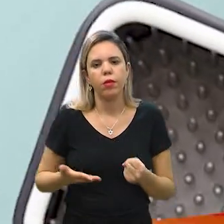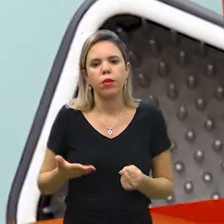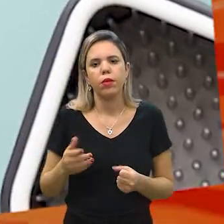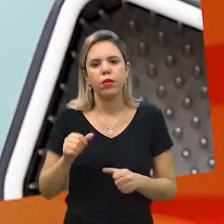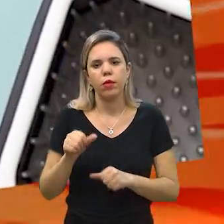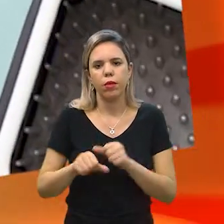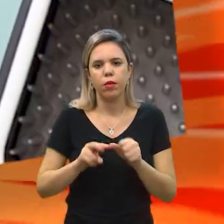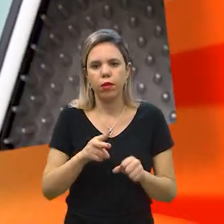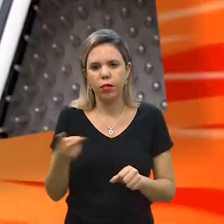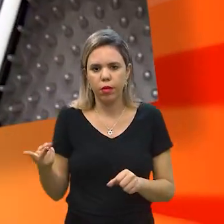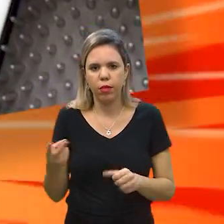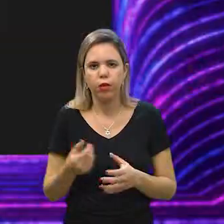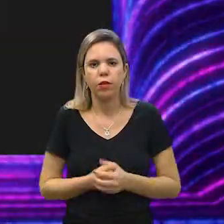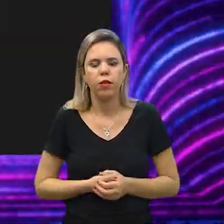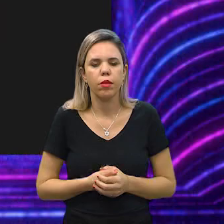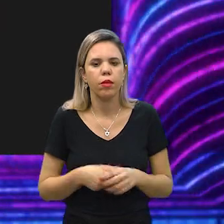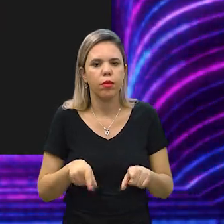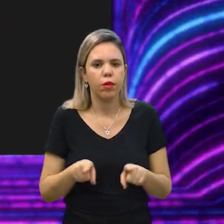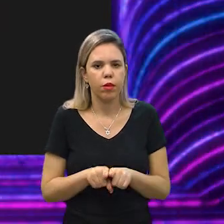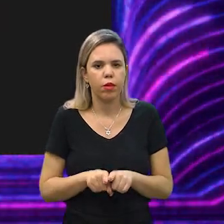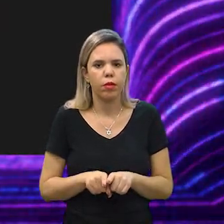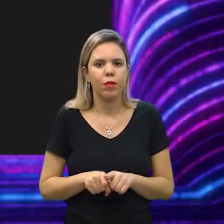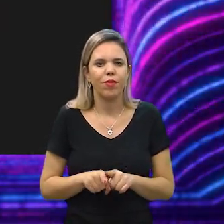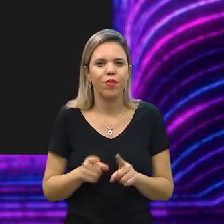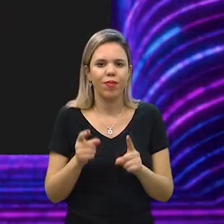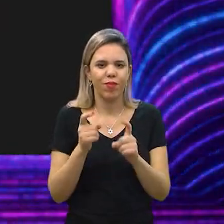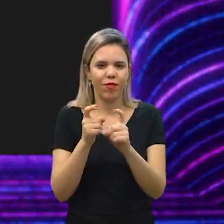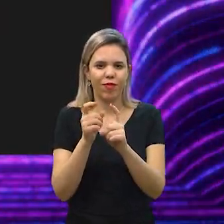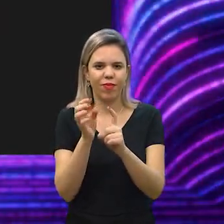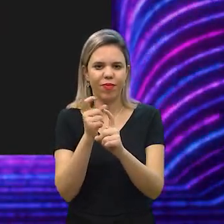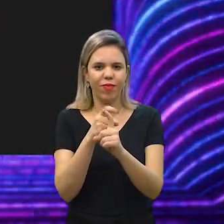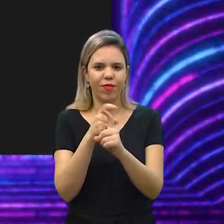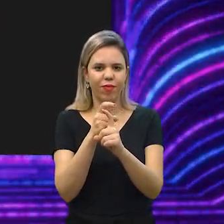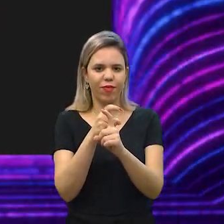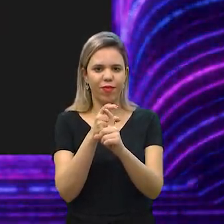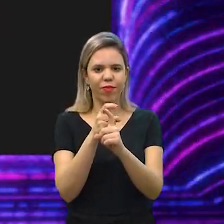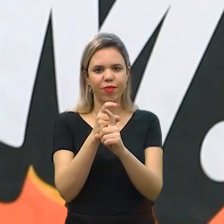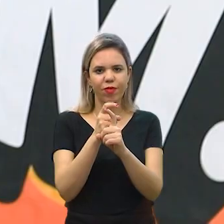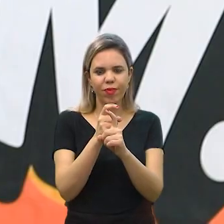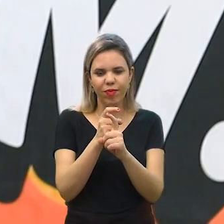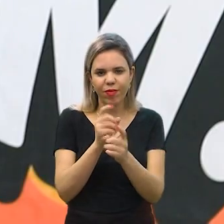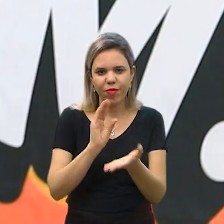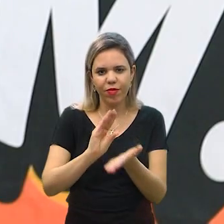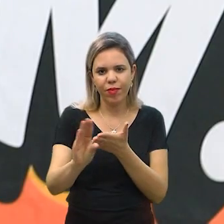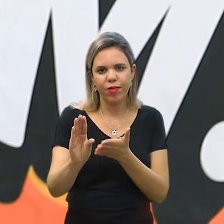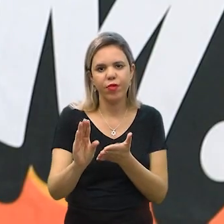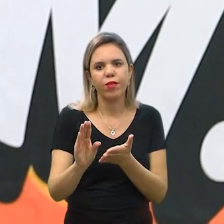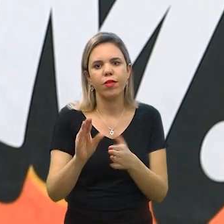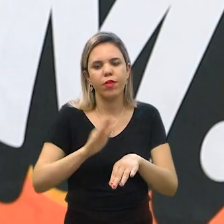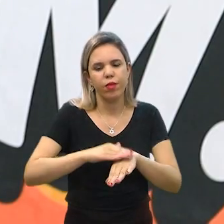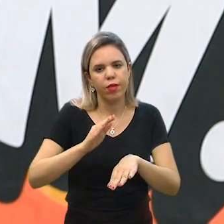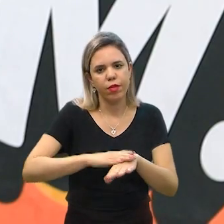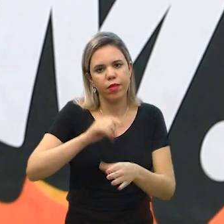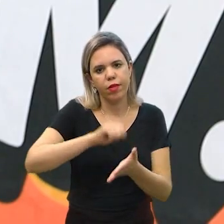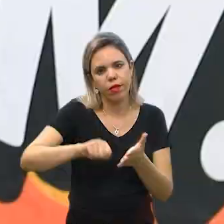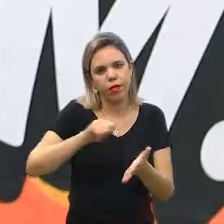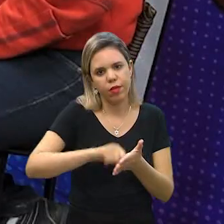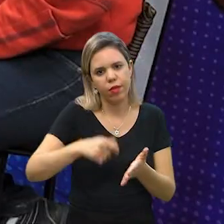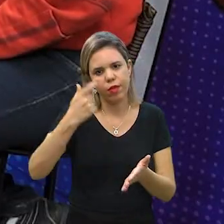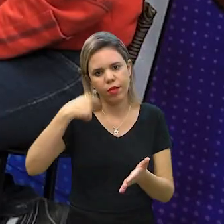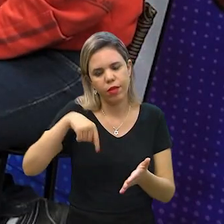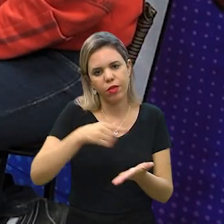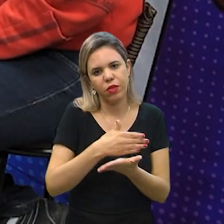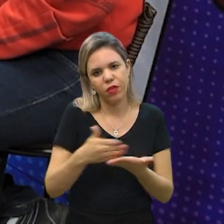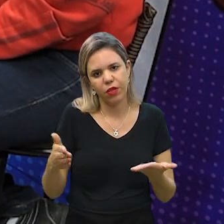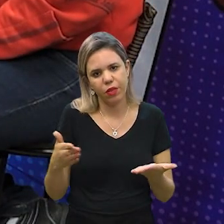então eu alterno entre os dois. E também o TikTok, que eu não investi, mas muito autor investe no TikTok, e eu